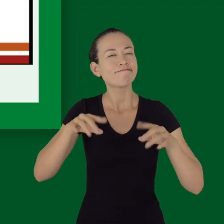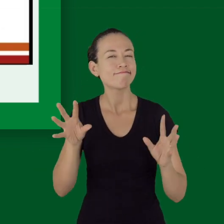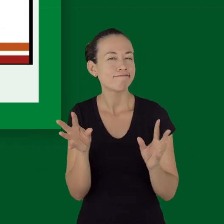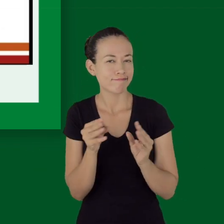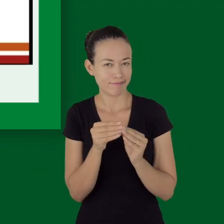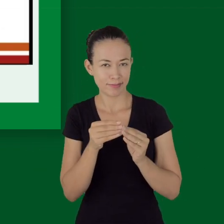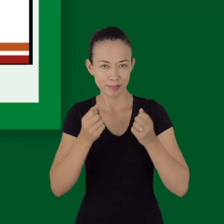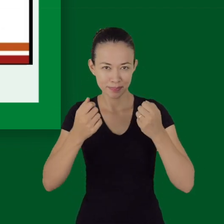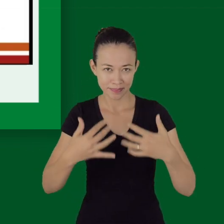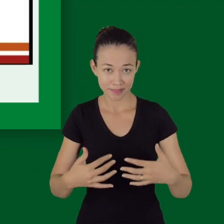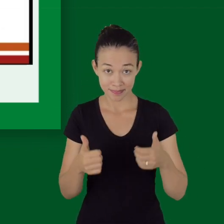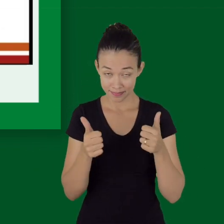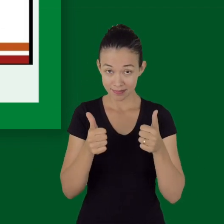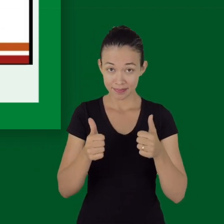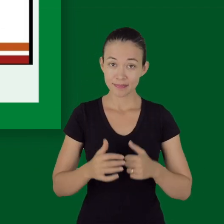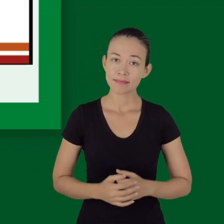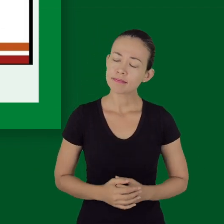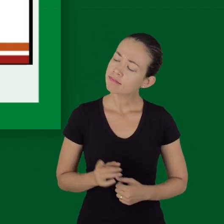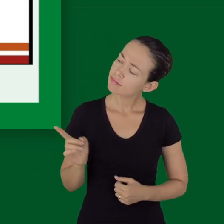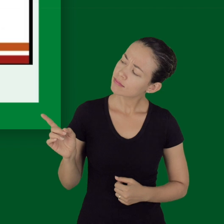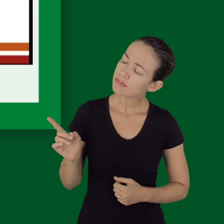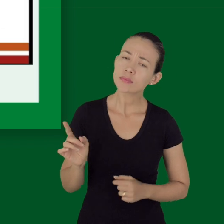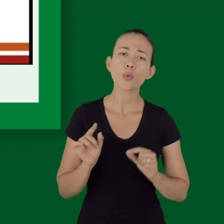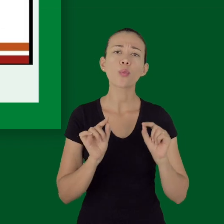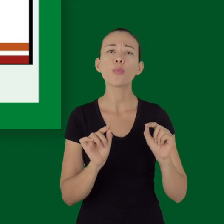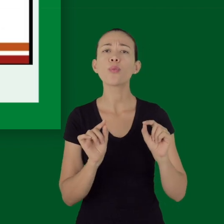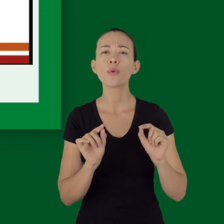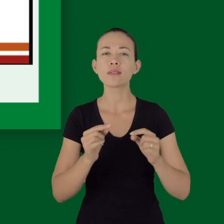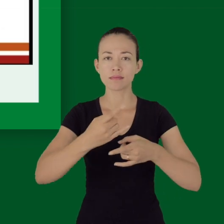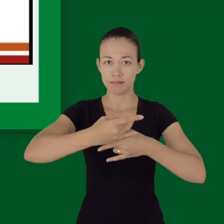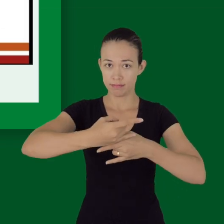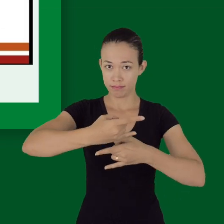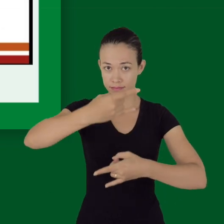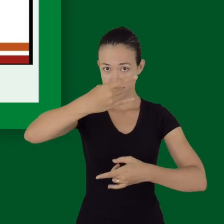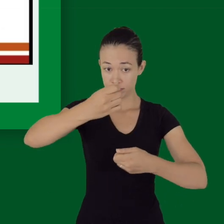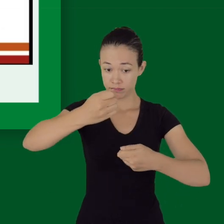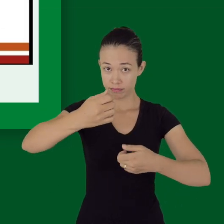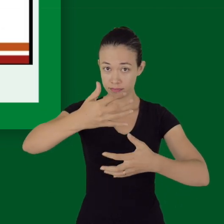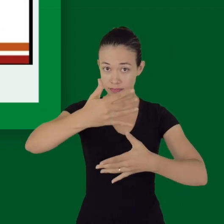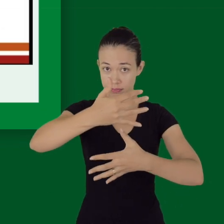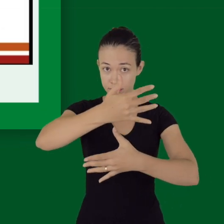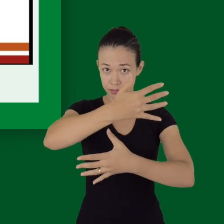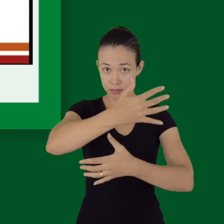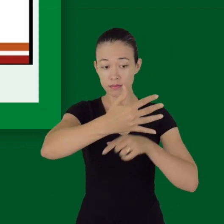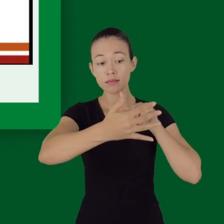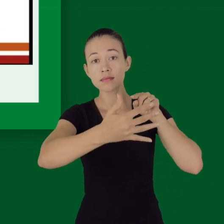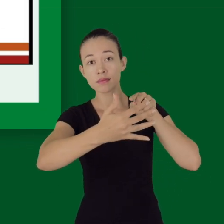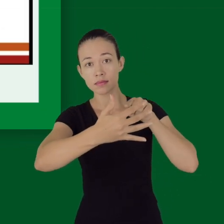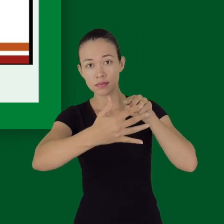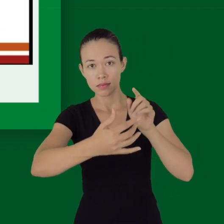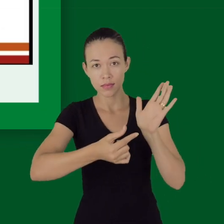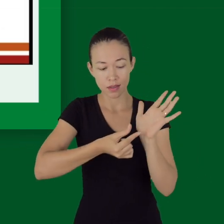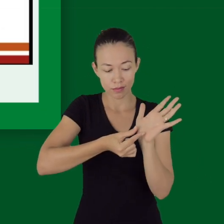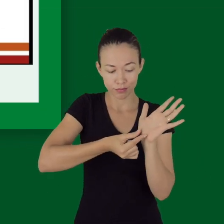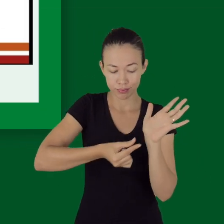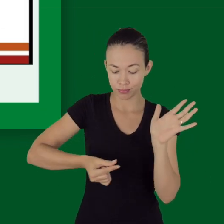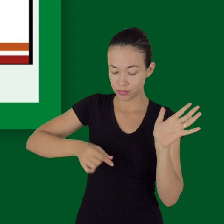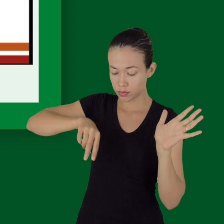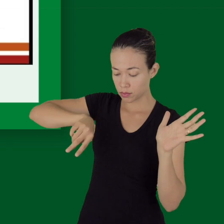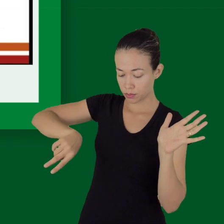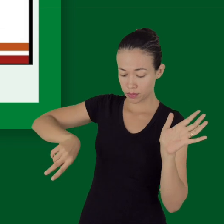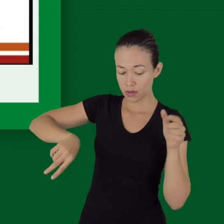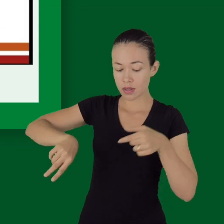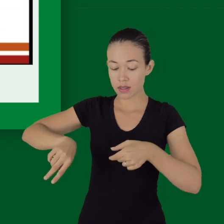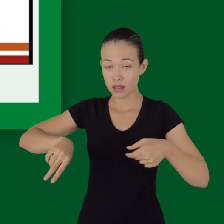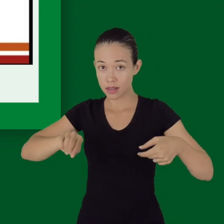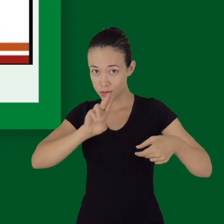Axônios sensitivos, que trazem uma correspondência lá com a raiz nervosa, né? São muitos dermátomos. De um